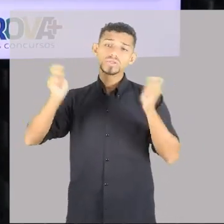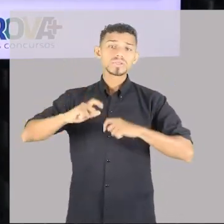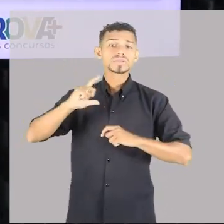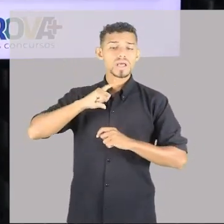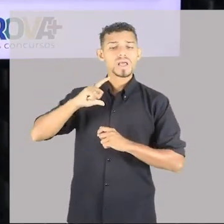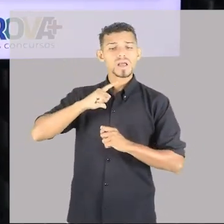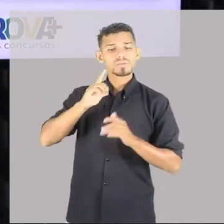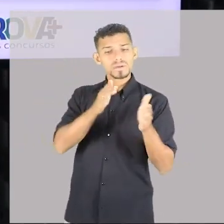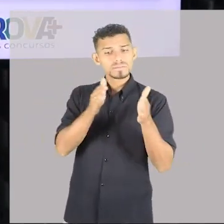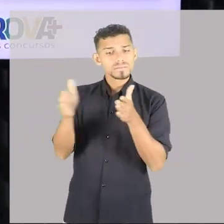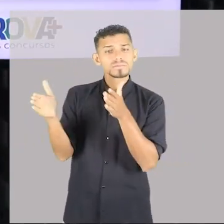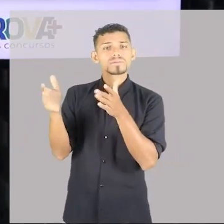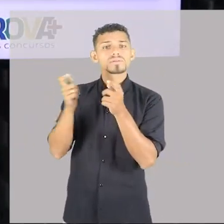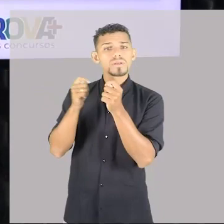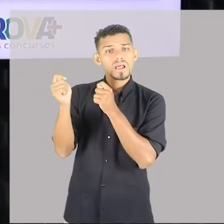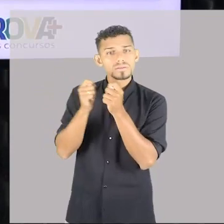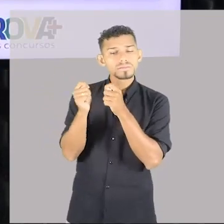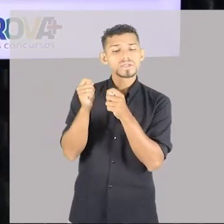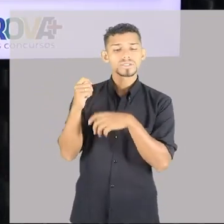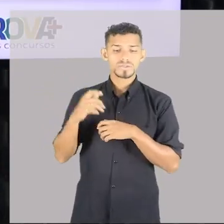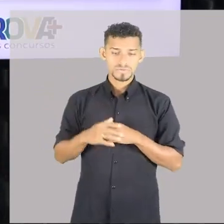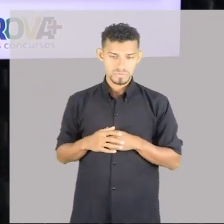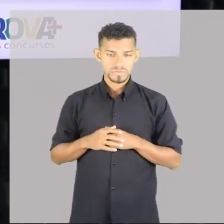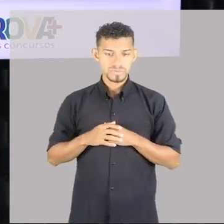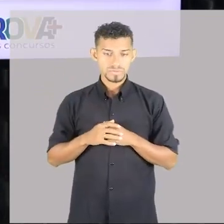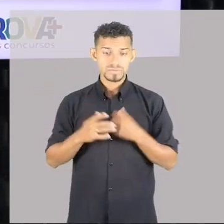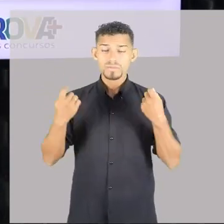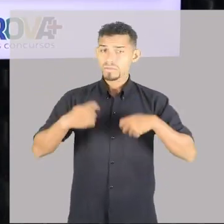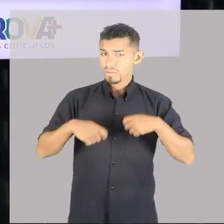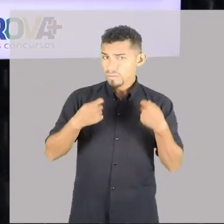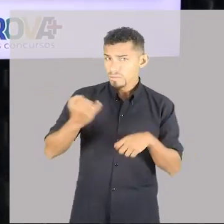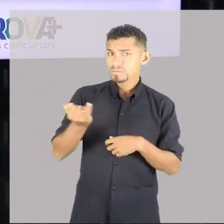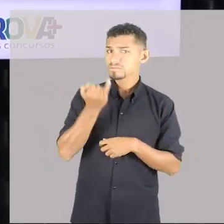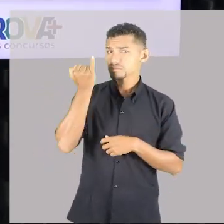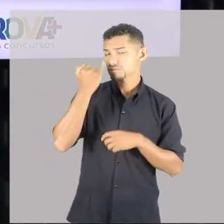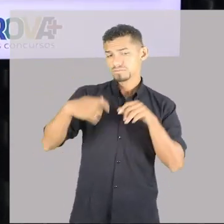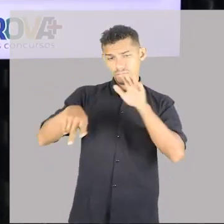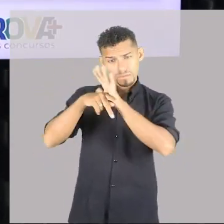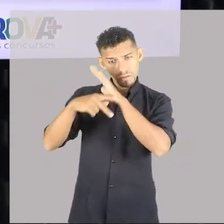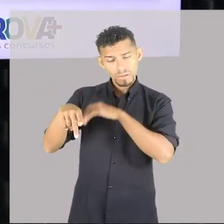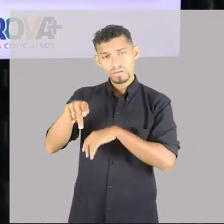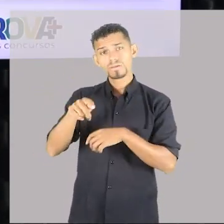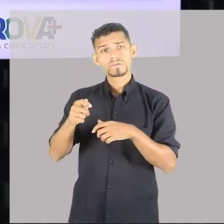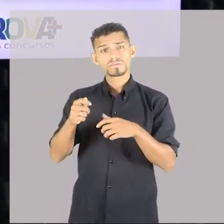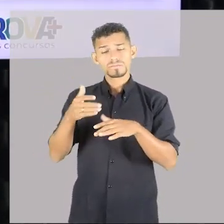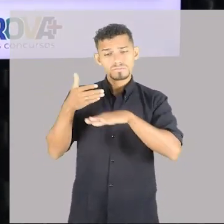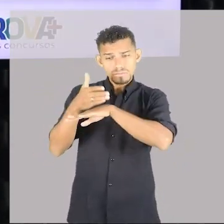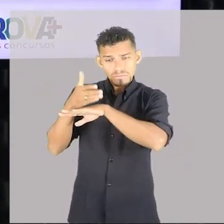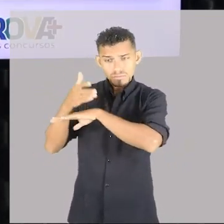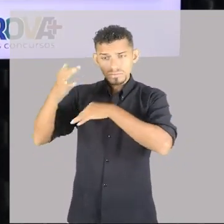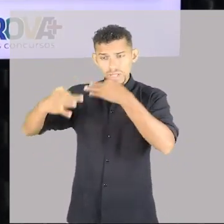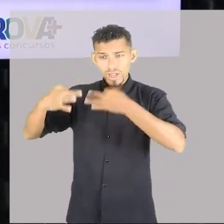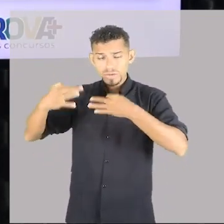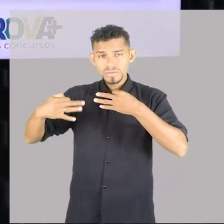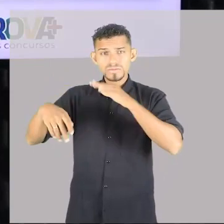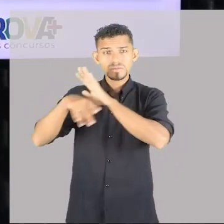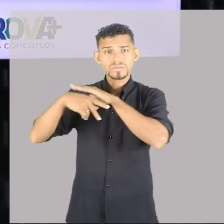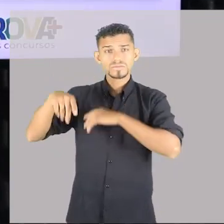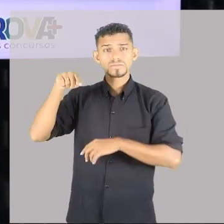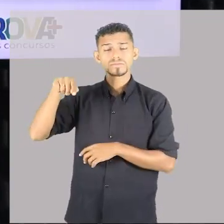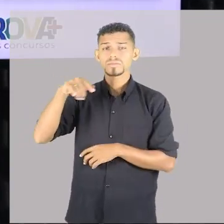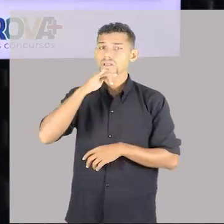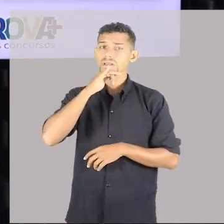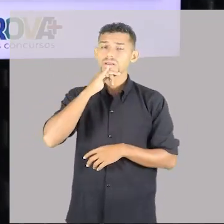em um processo administrativo. É necessário, pelo próprio acesso à justiça, pelo contraditório